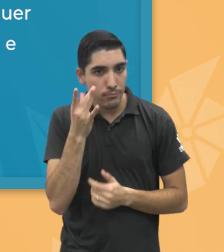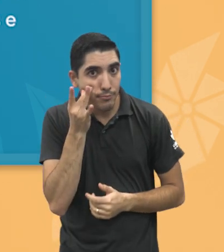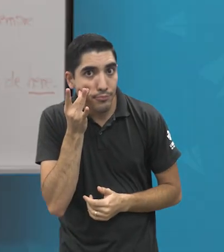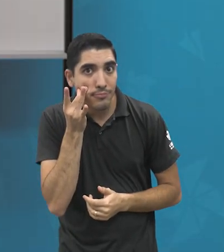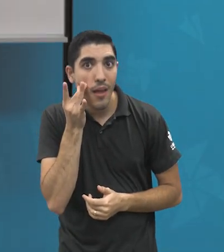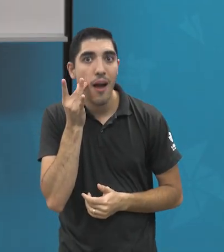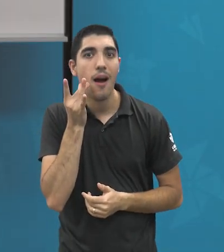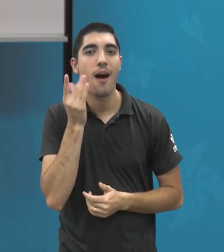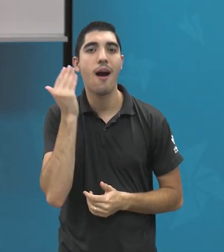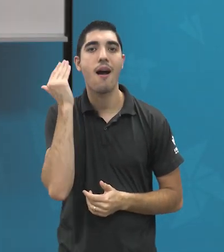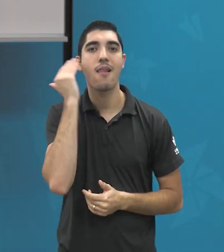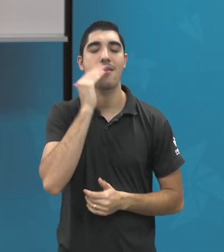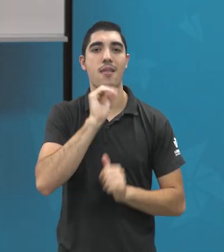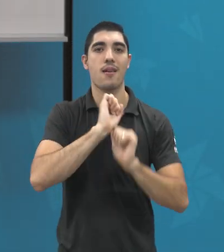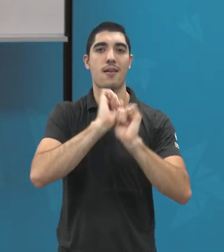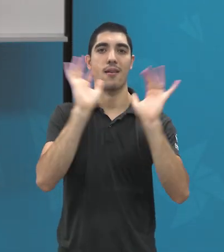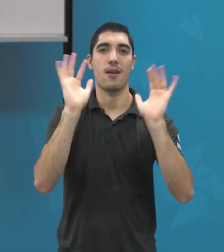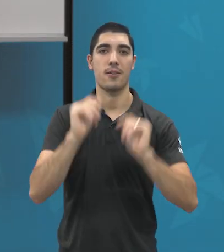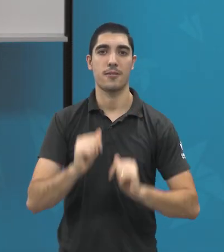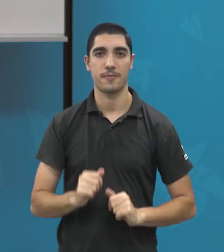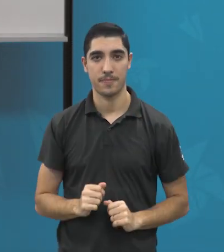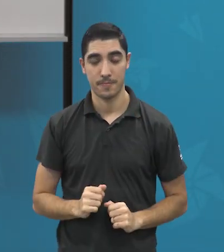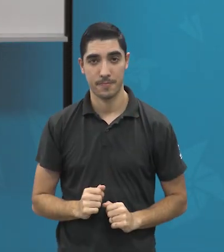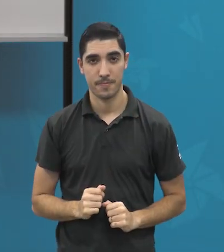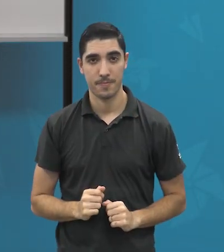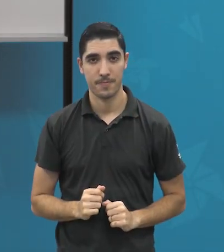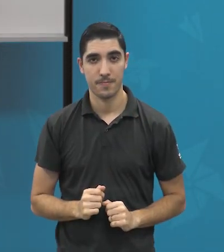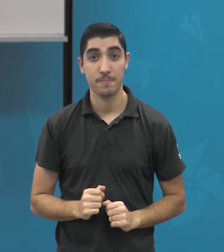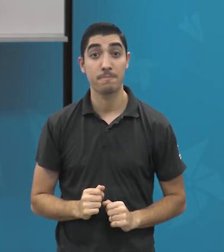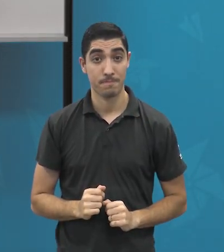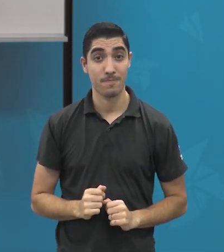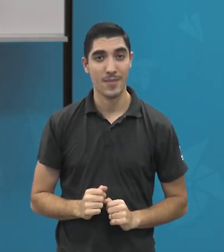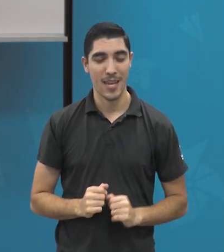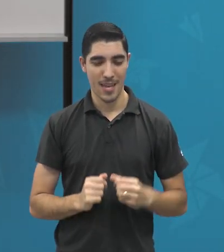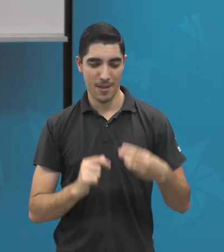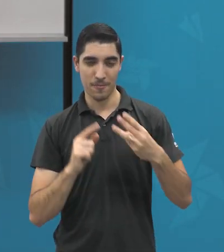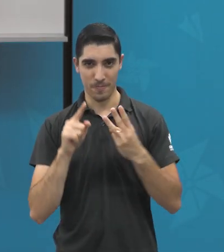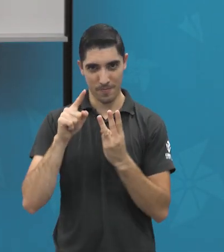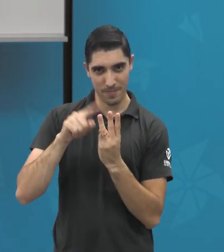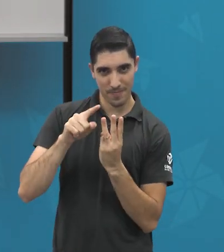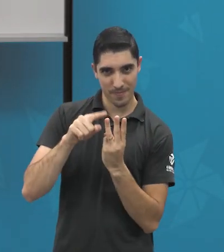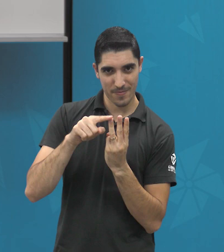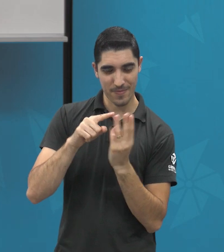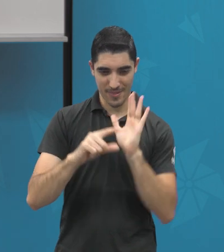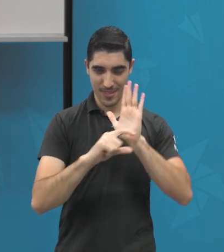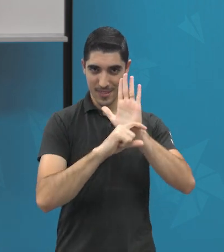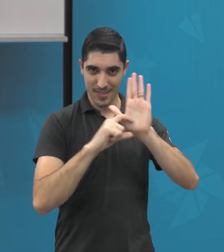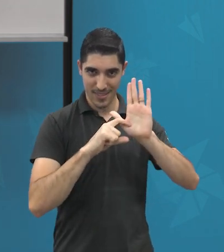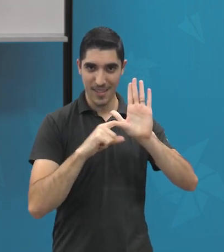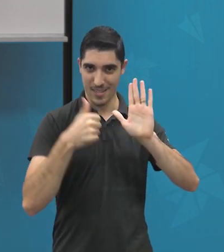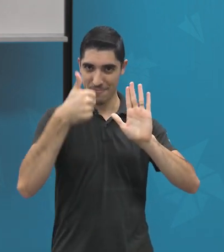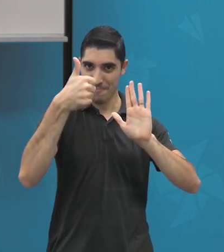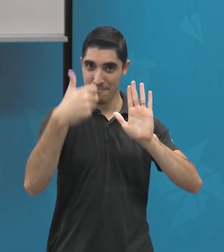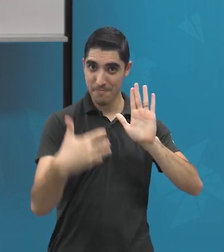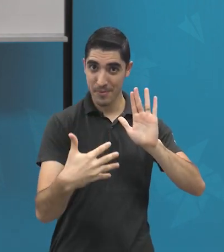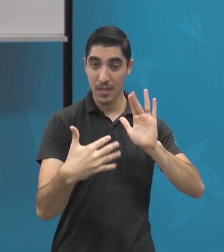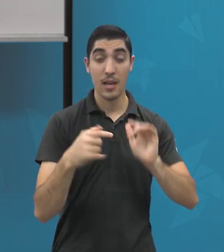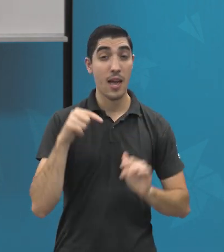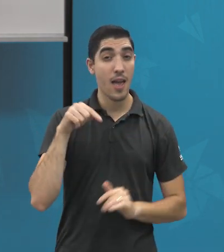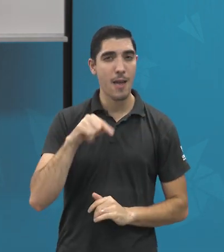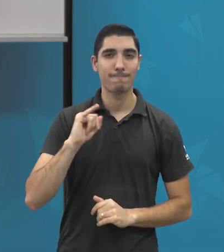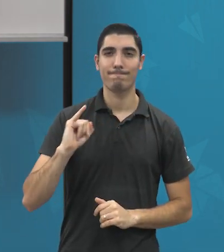dela. Eu selecionei esse trecho para vocês porque eu considero que ele é